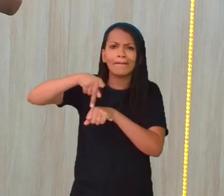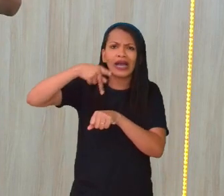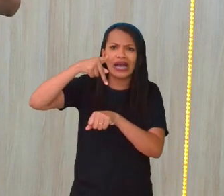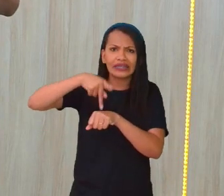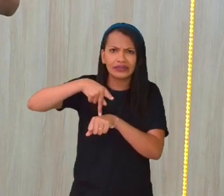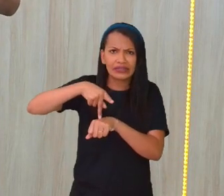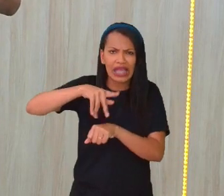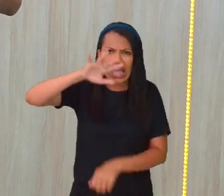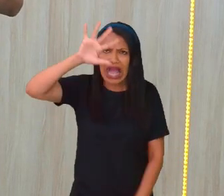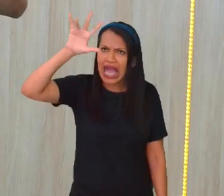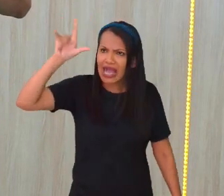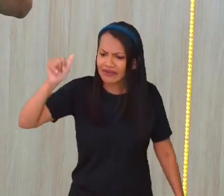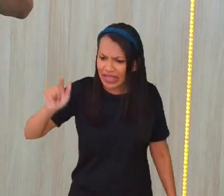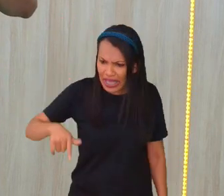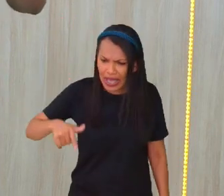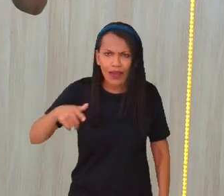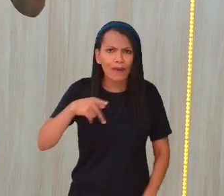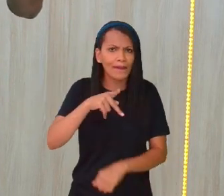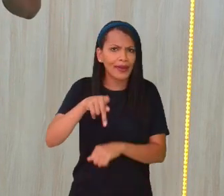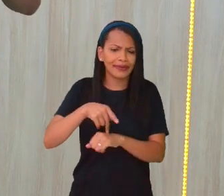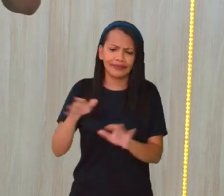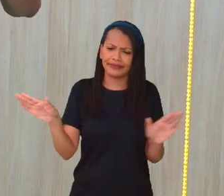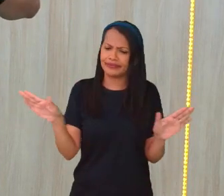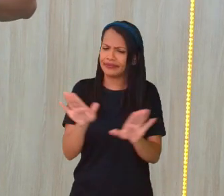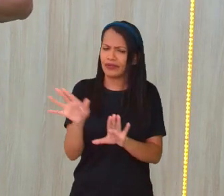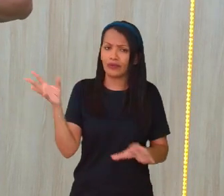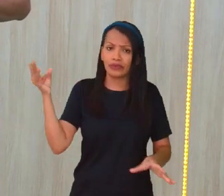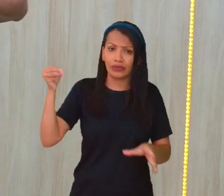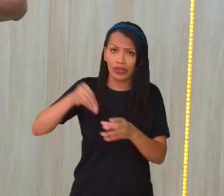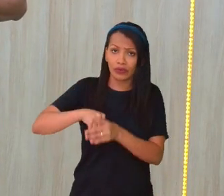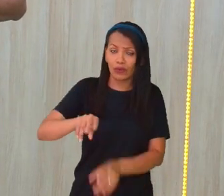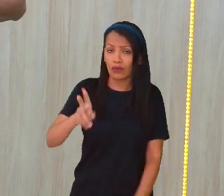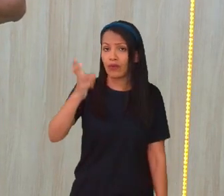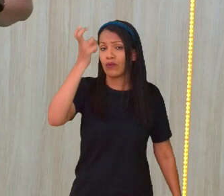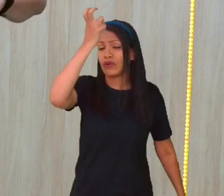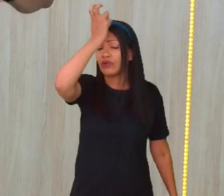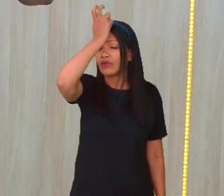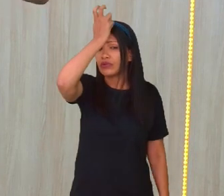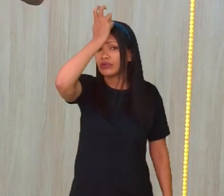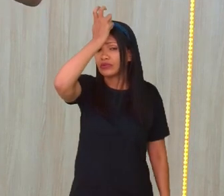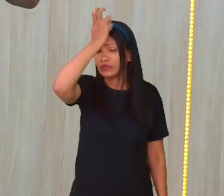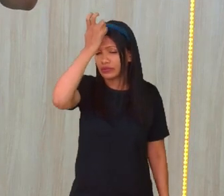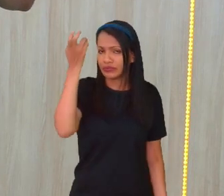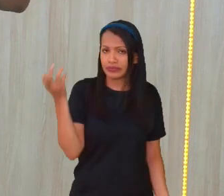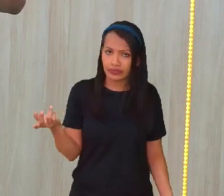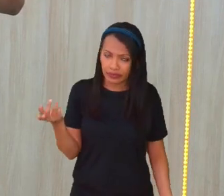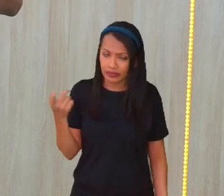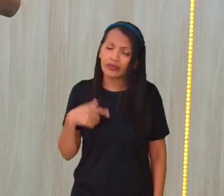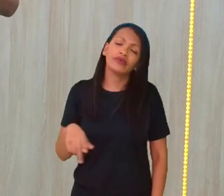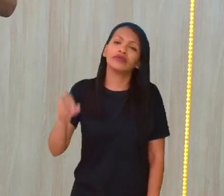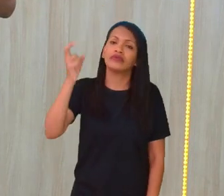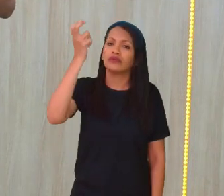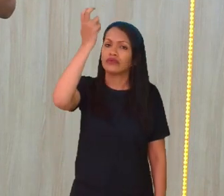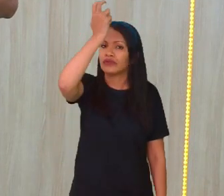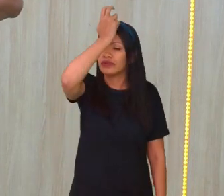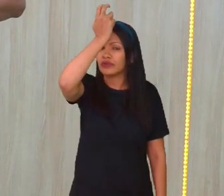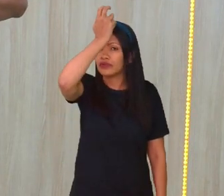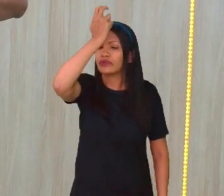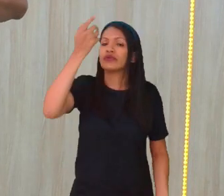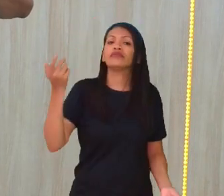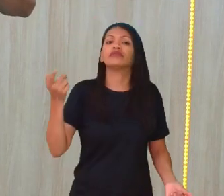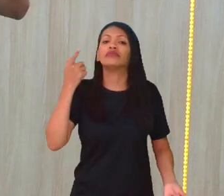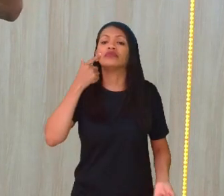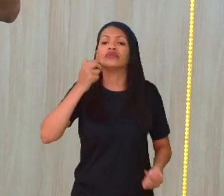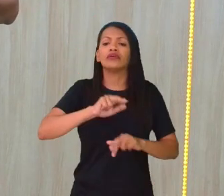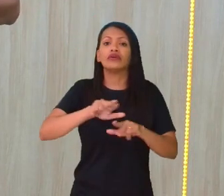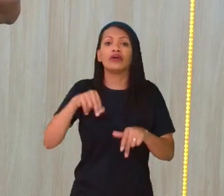é um país. Então, por exemplo, o Egito está na África. O Egito sede, berço de uma das